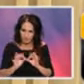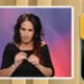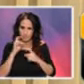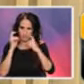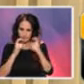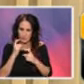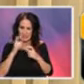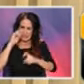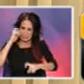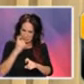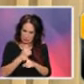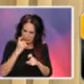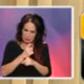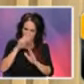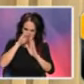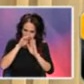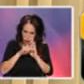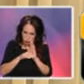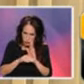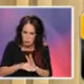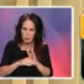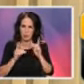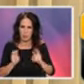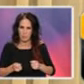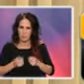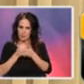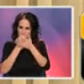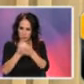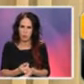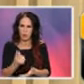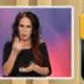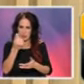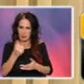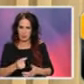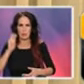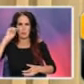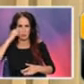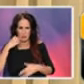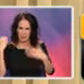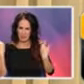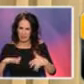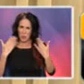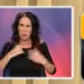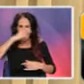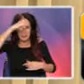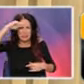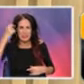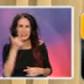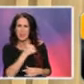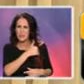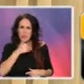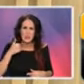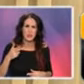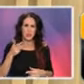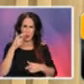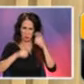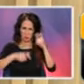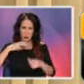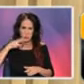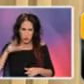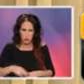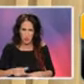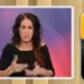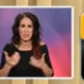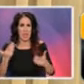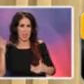um exigente programa de assistência financeira que implicou pesados sacrifícios aos portugueses, é